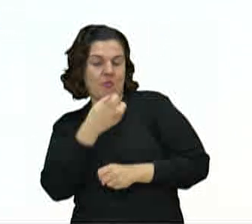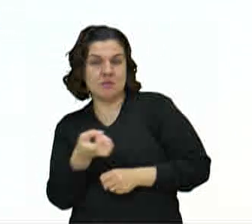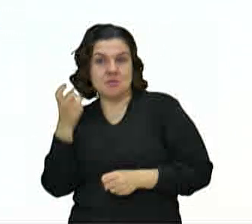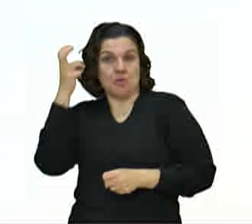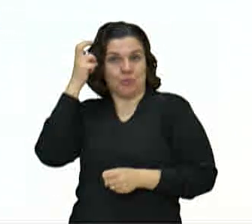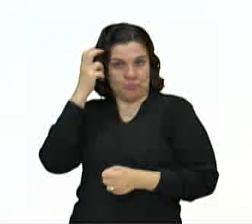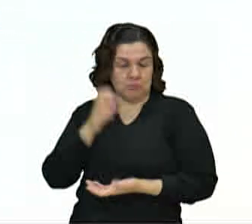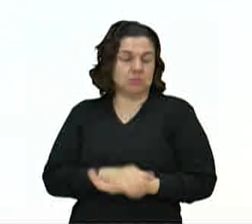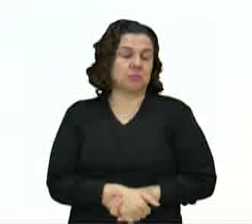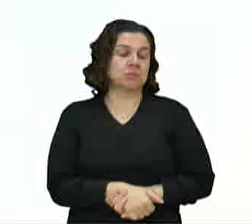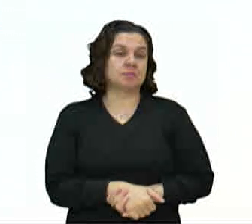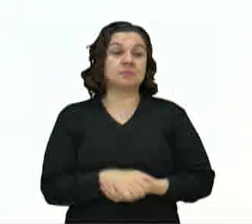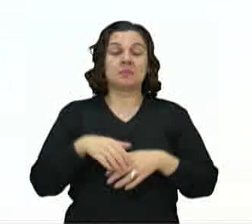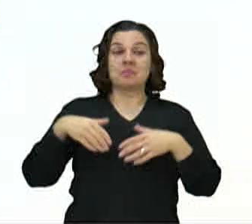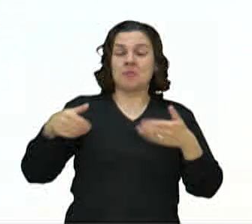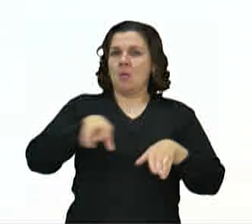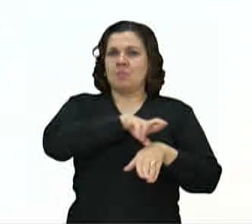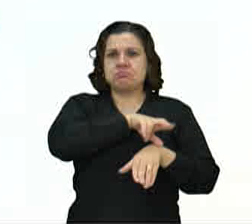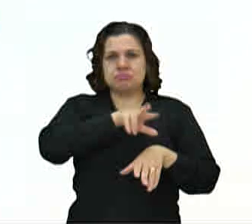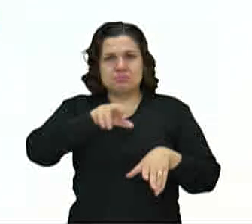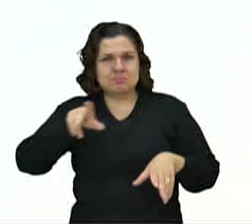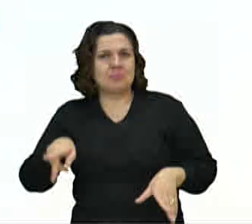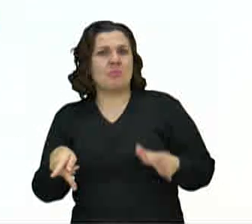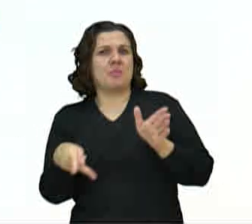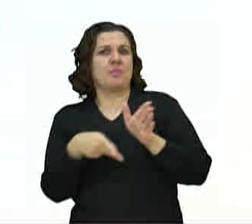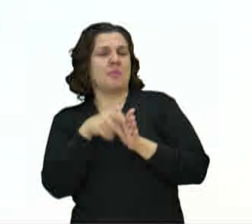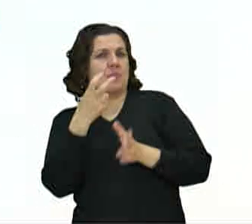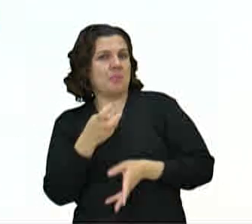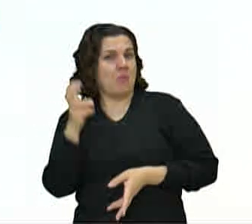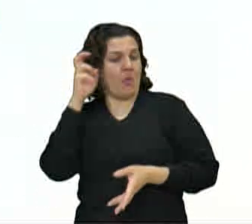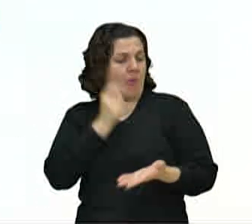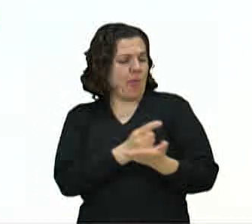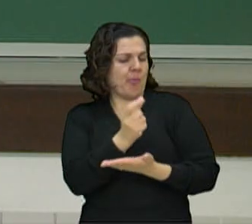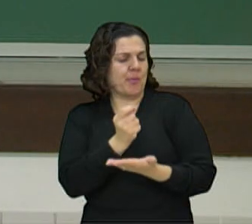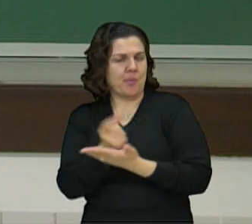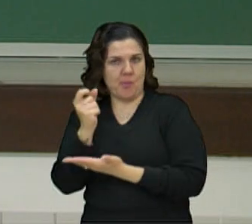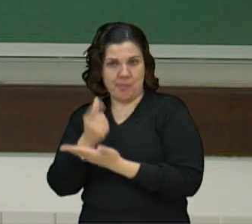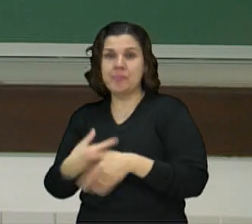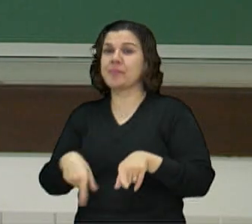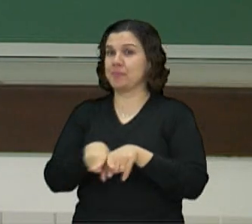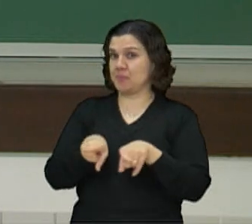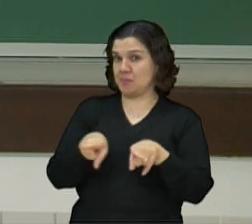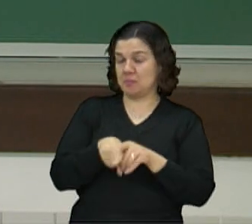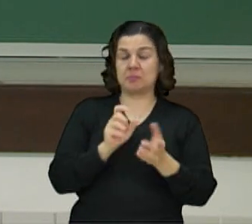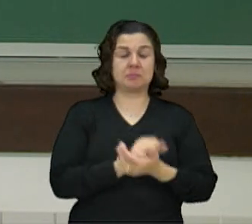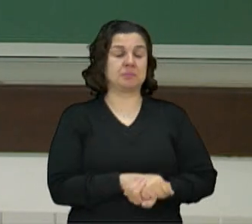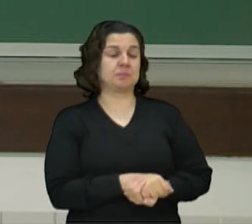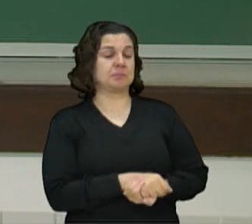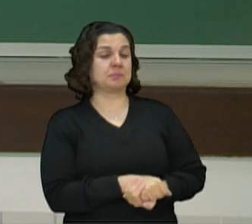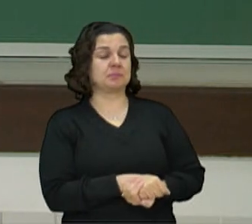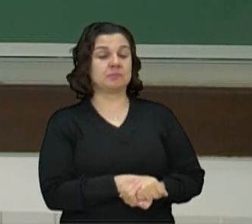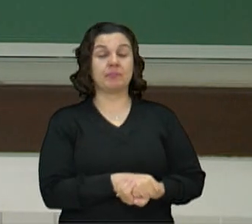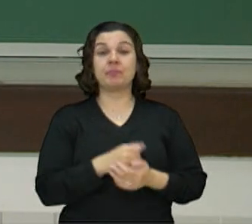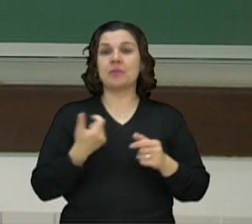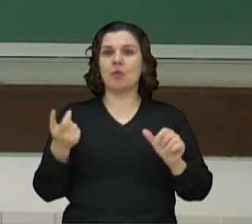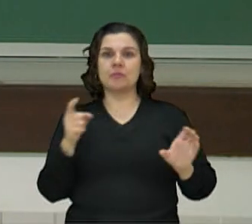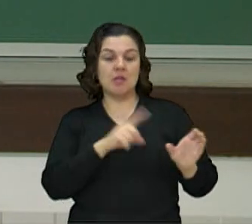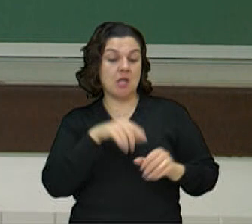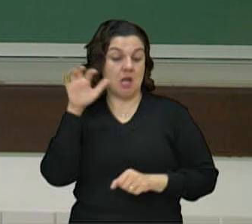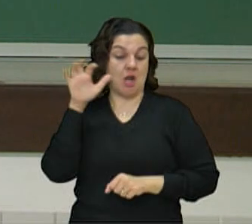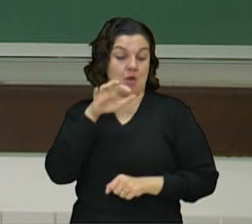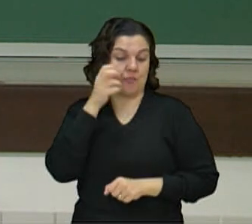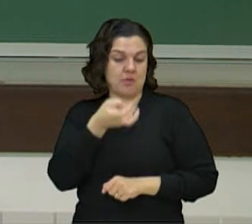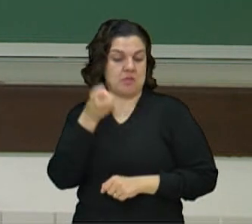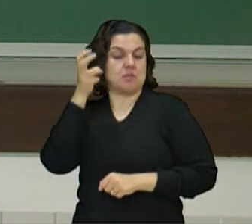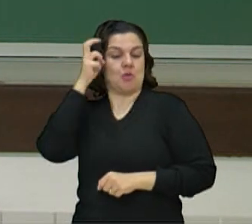cultural. Nos mais variados campos de consumo, principalmente. Então, existe uma influência cultural